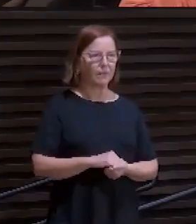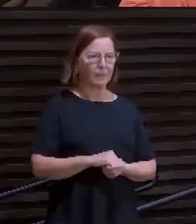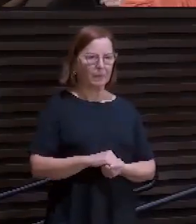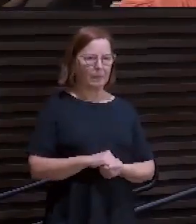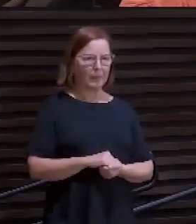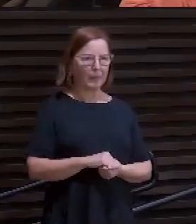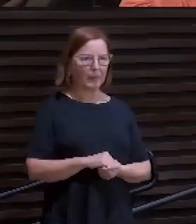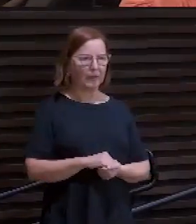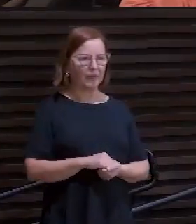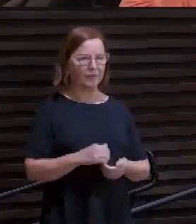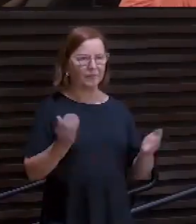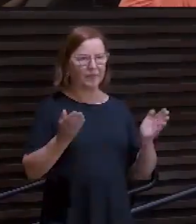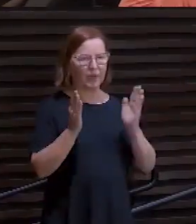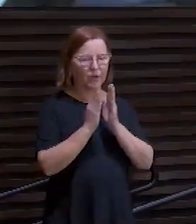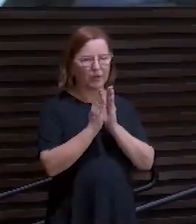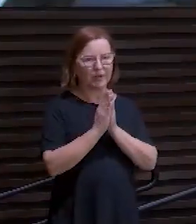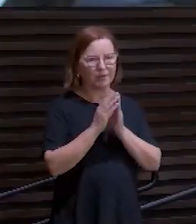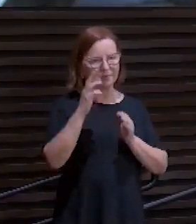Vamos orar ao Senhor.